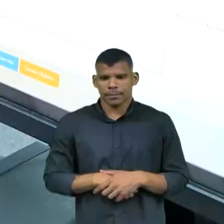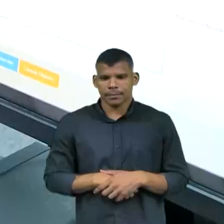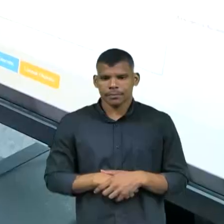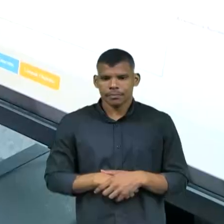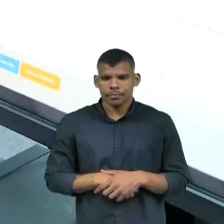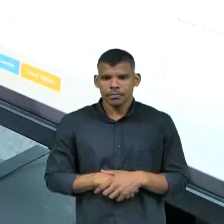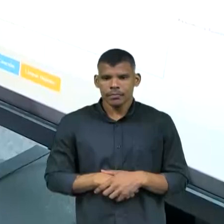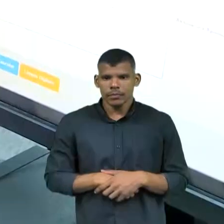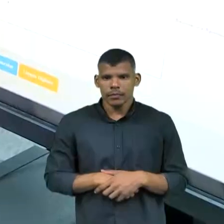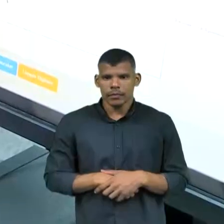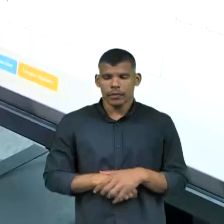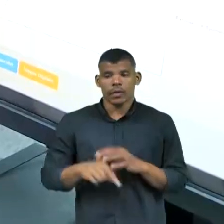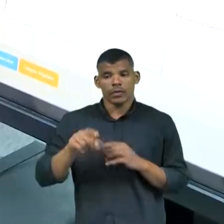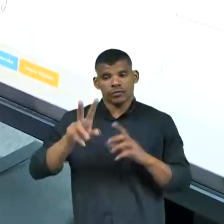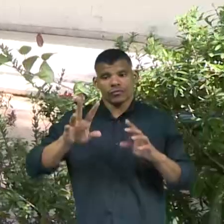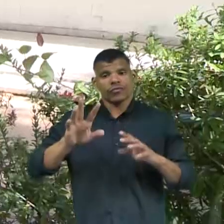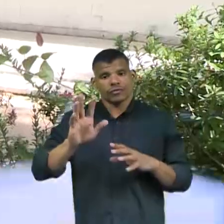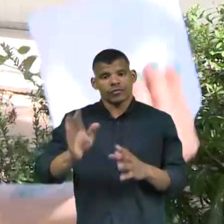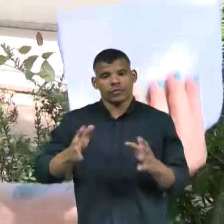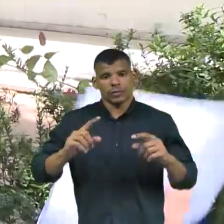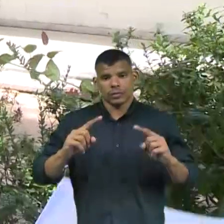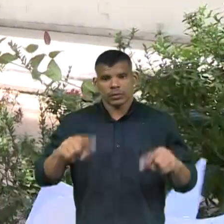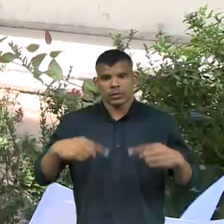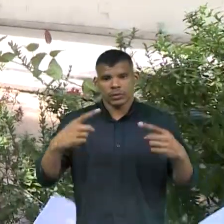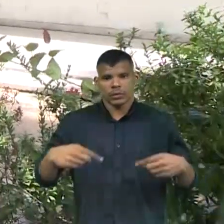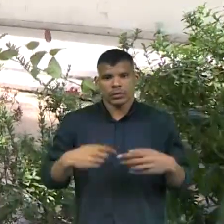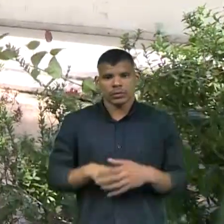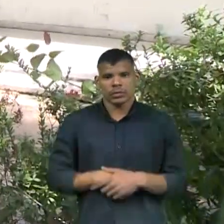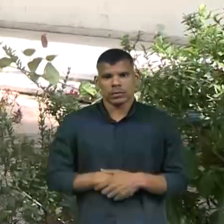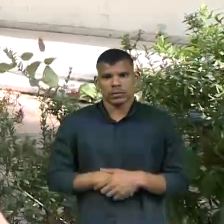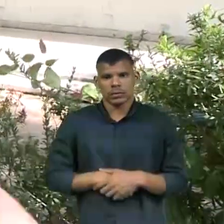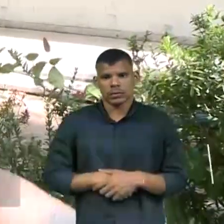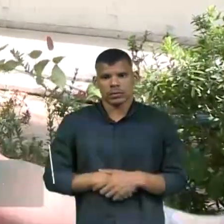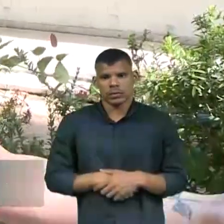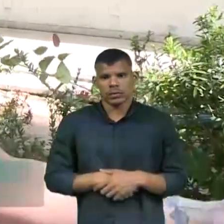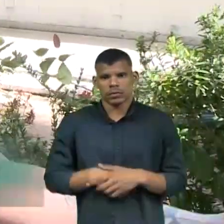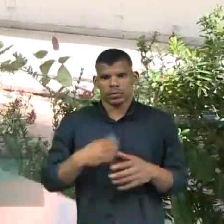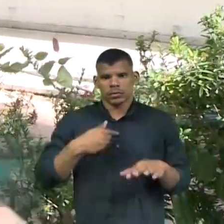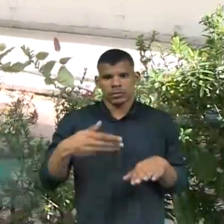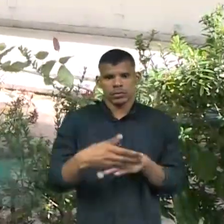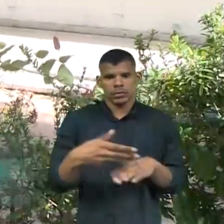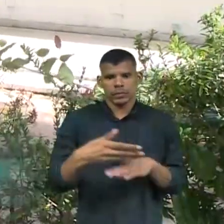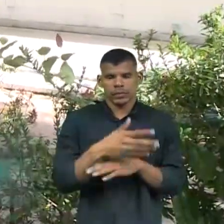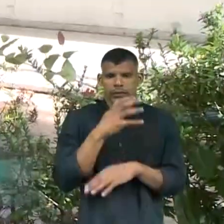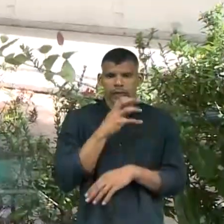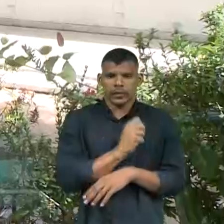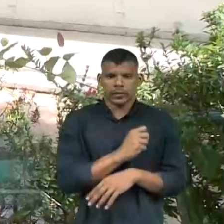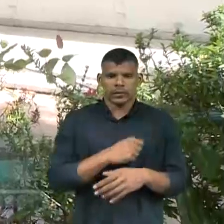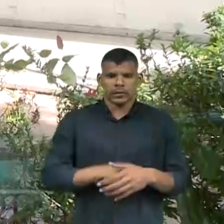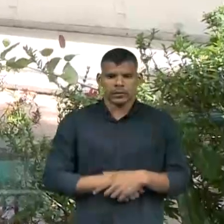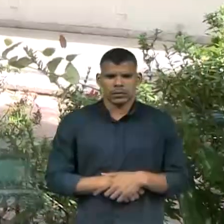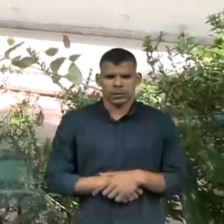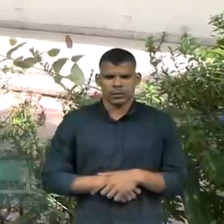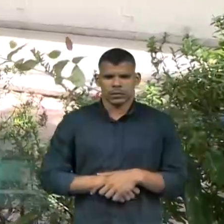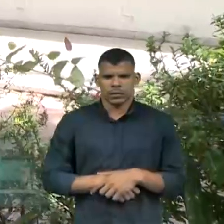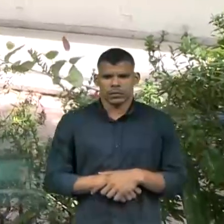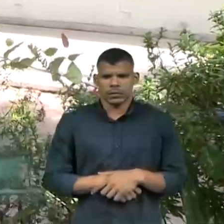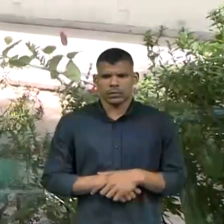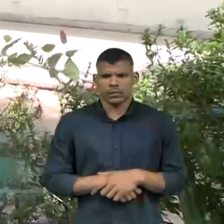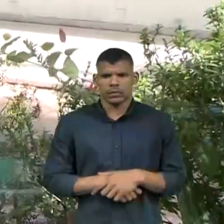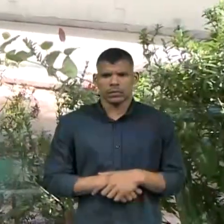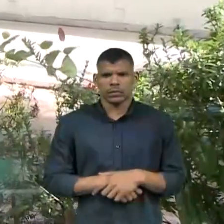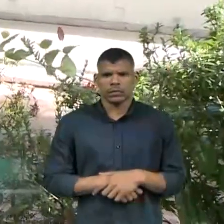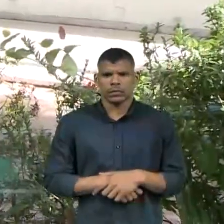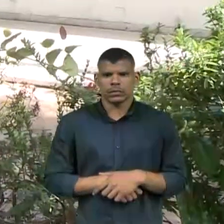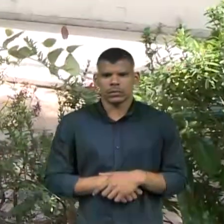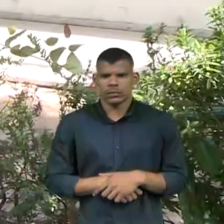foi ao Detran renovar a CNH. Eu quis adiantar logo o processo, né? E por causa que está... Eu ouvi dizer que está menos